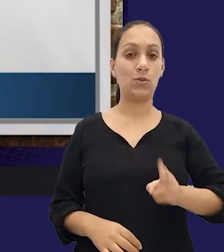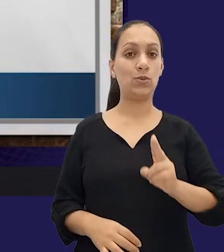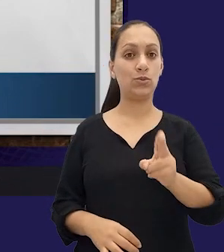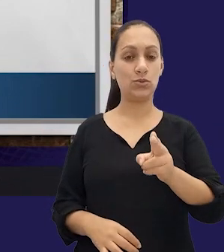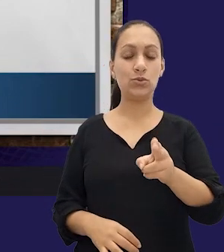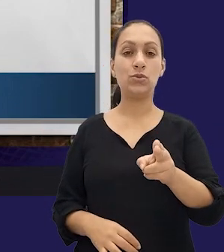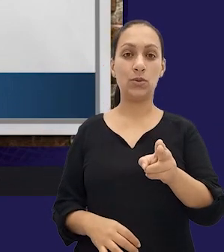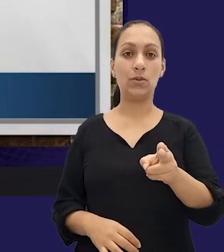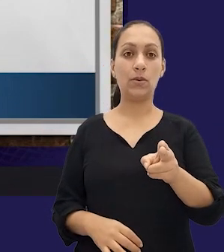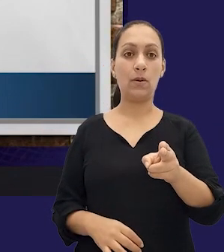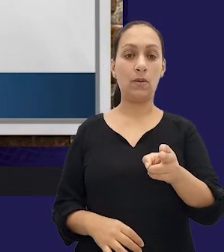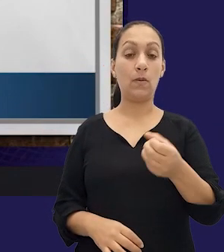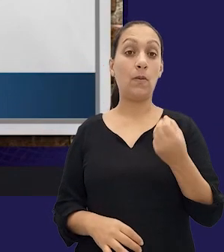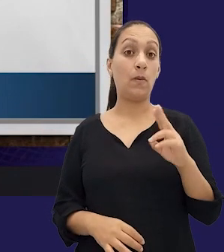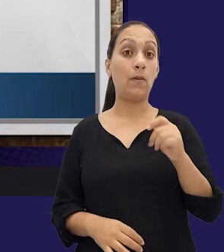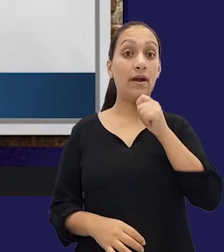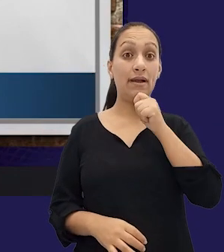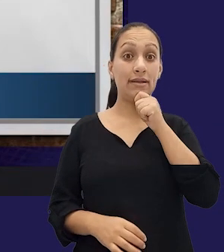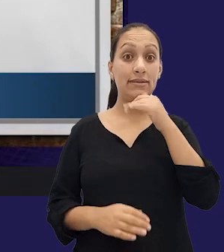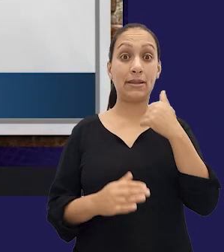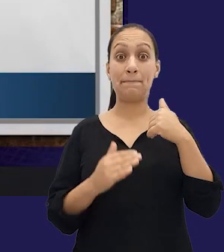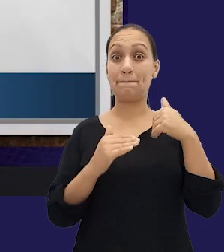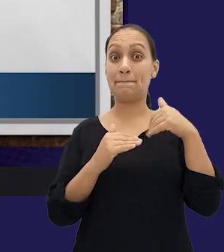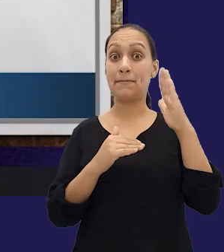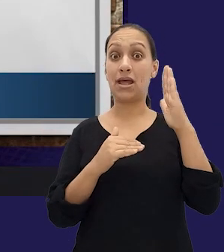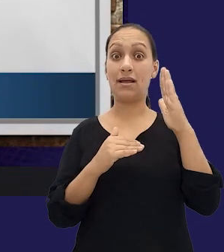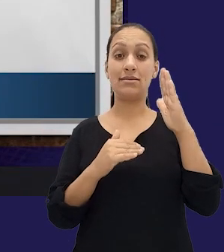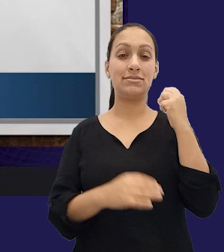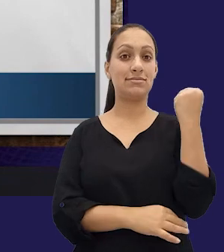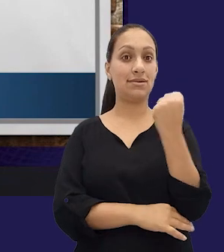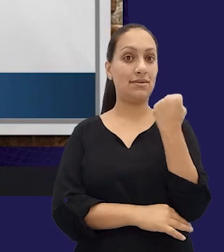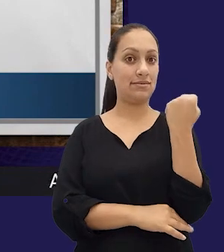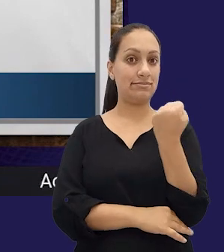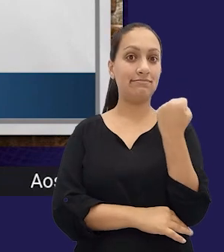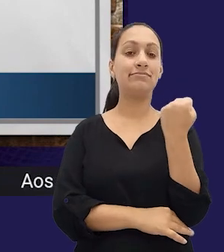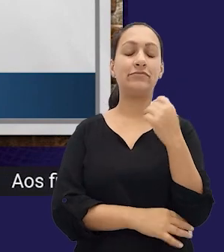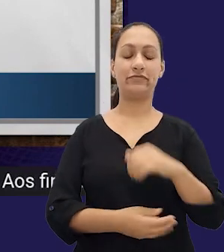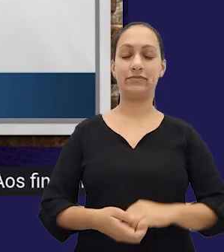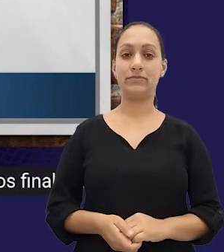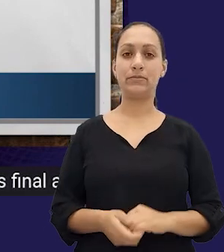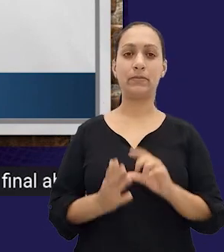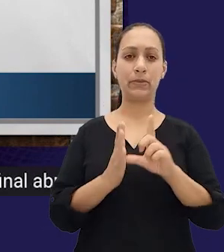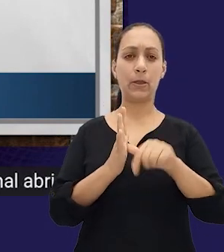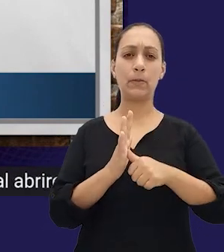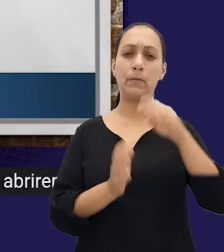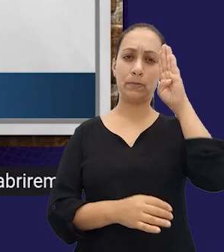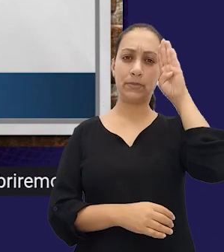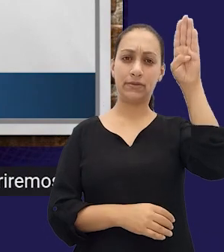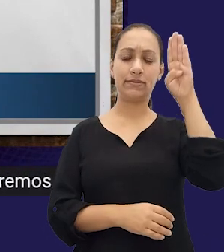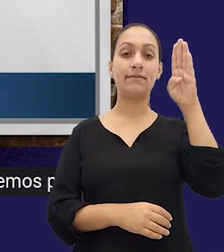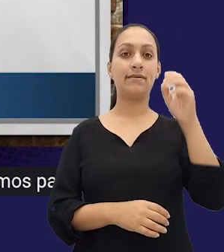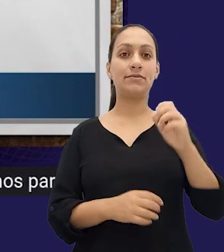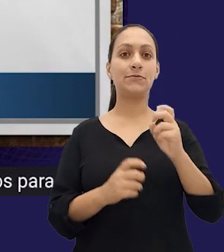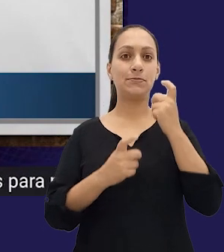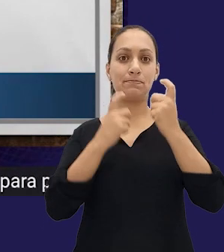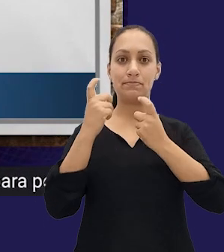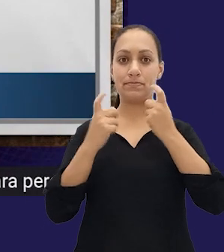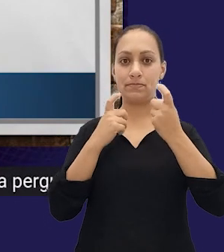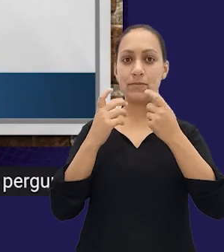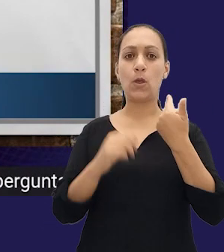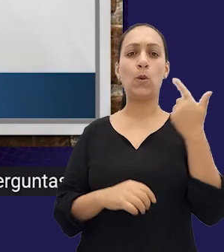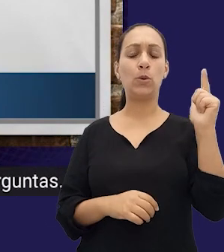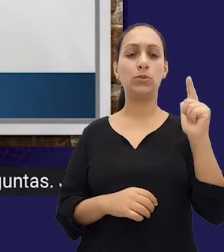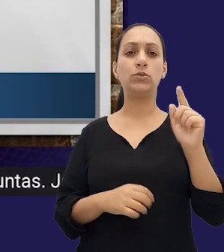mantendo ou está ainda mais agravado, tá? Depois dessa prioridade crítica, gente, tem outros germes que